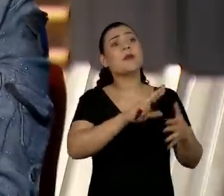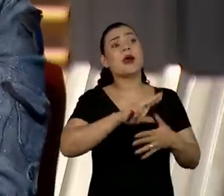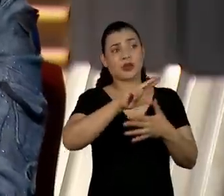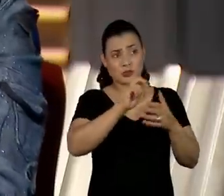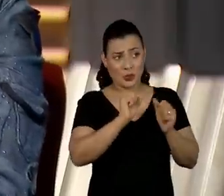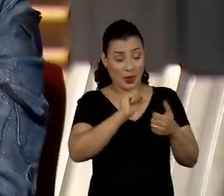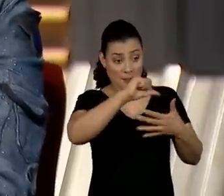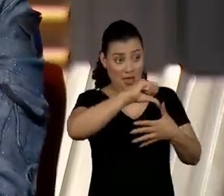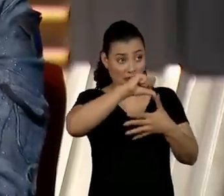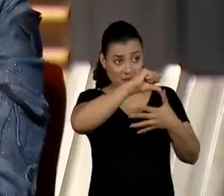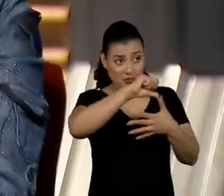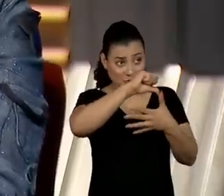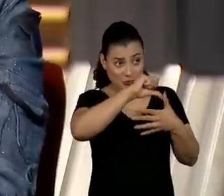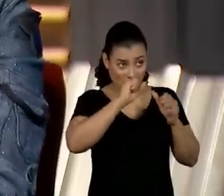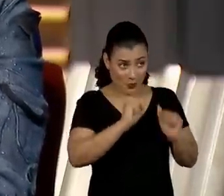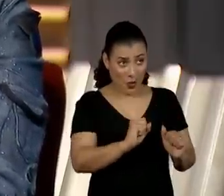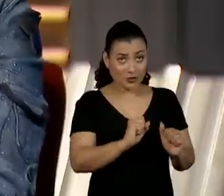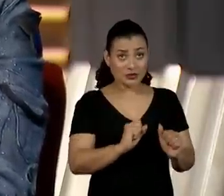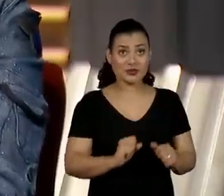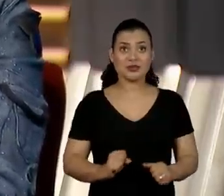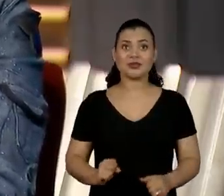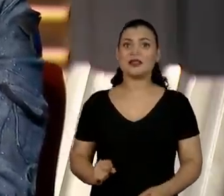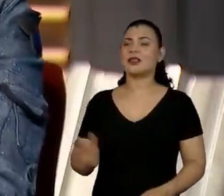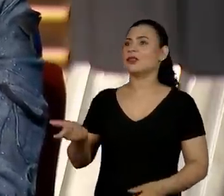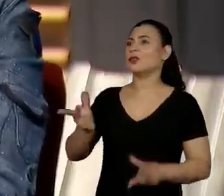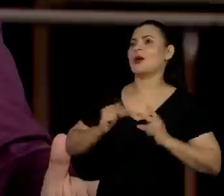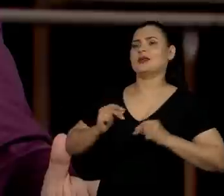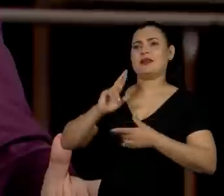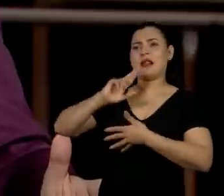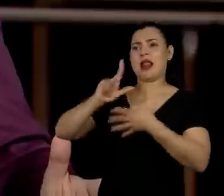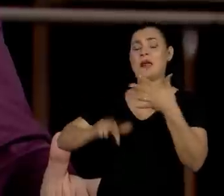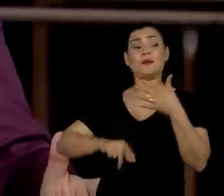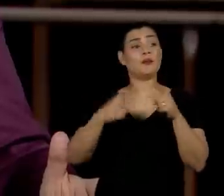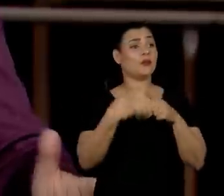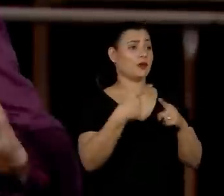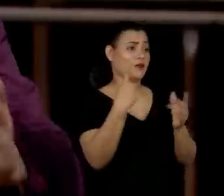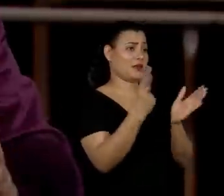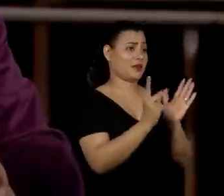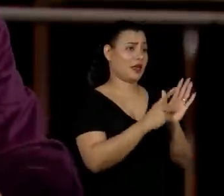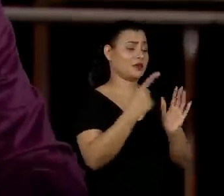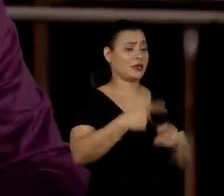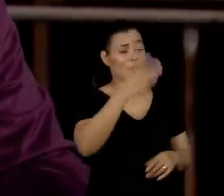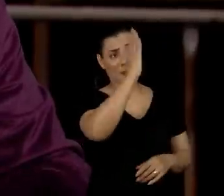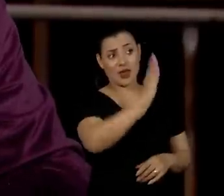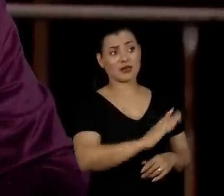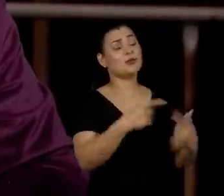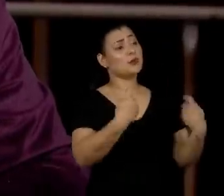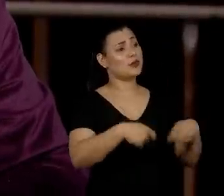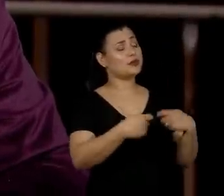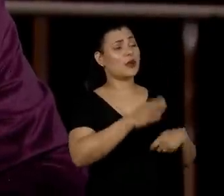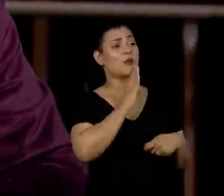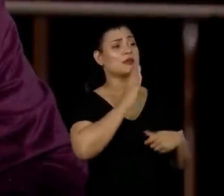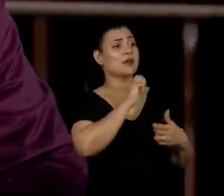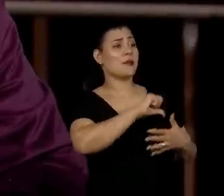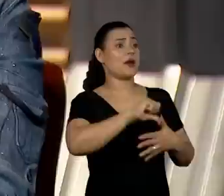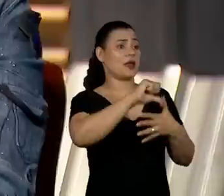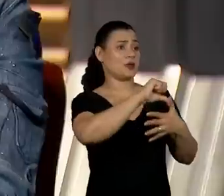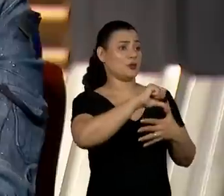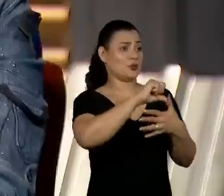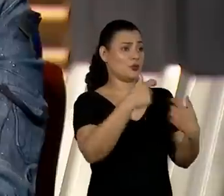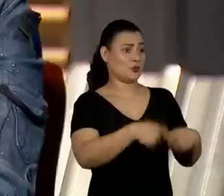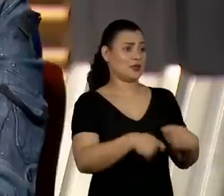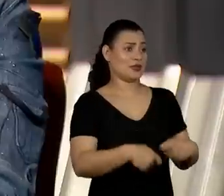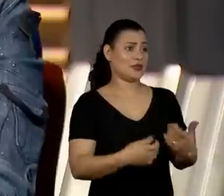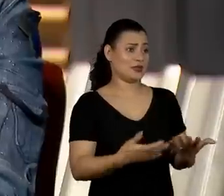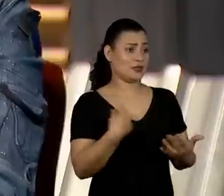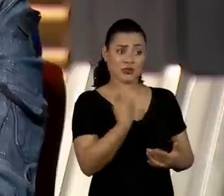pode ser porque eu acho que o Brasil precisa conhecer a América do Sul celular a